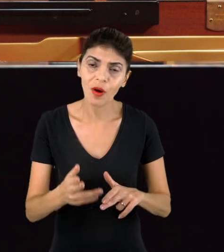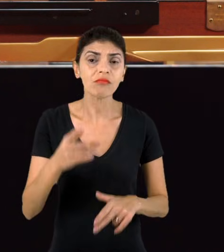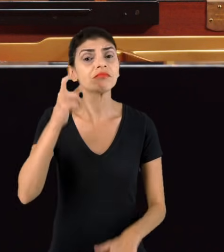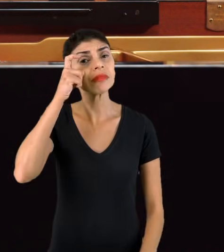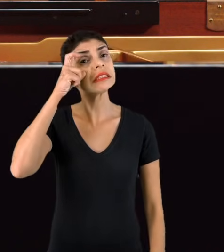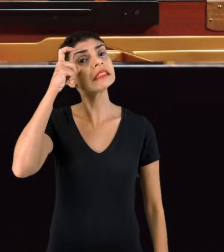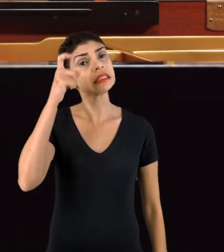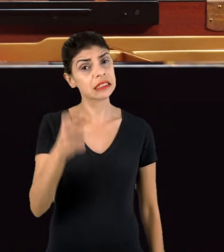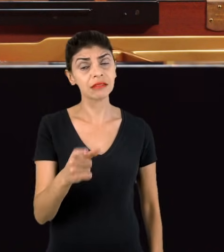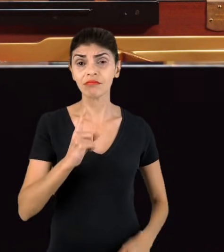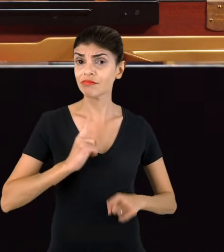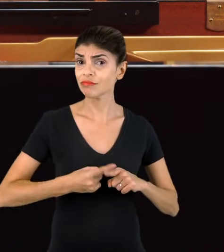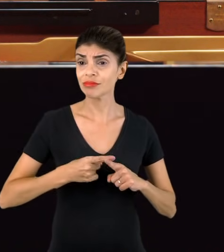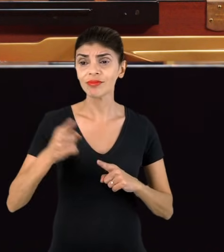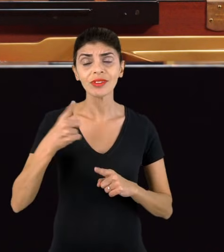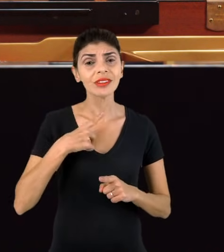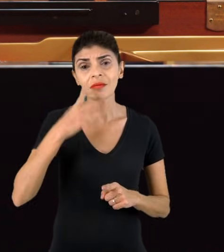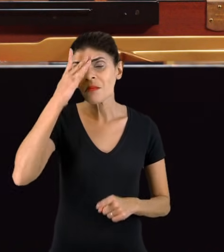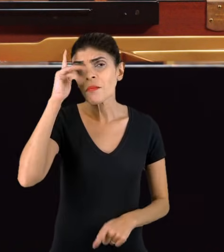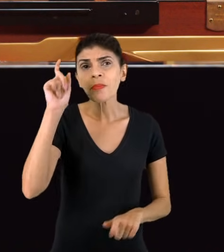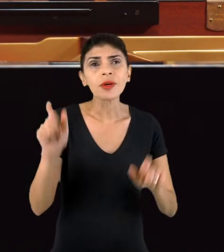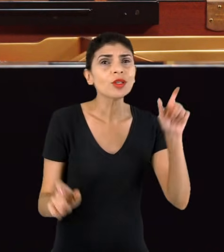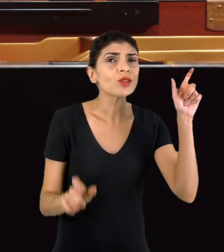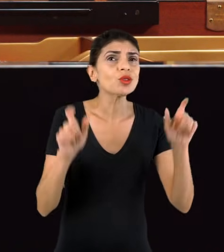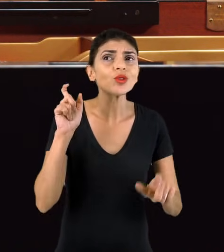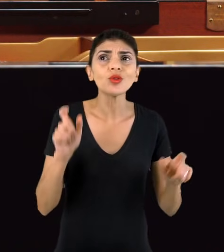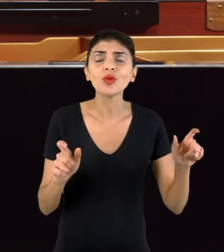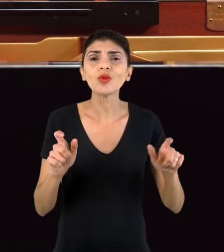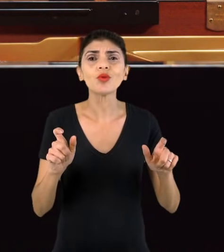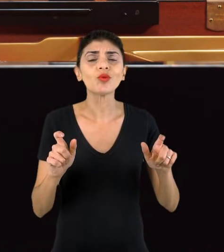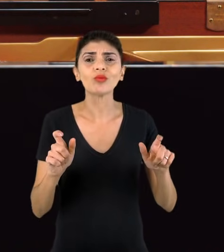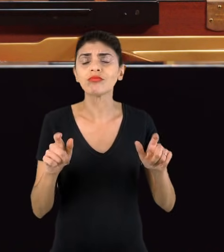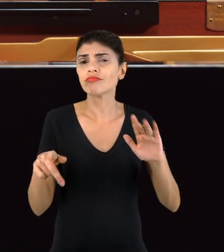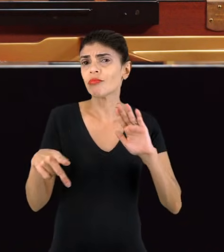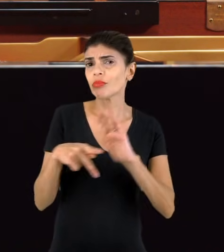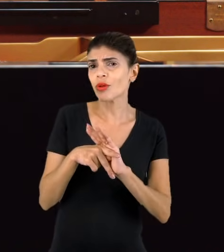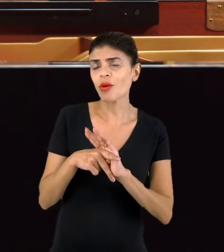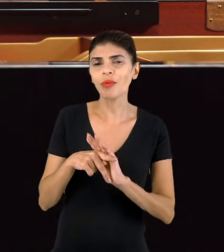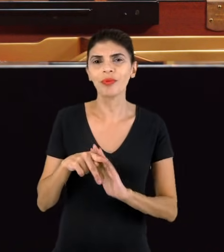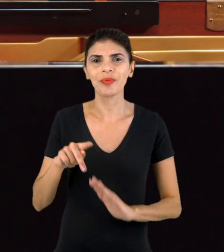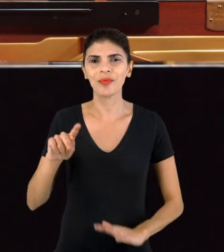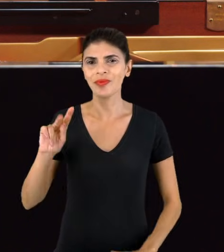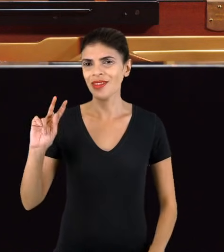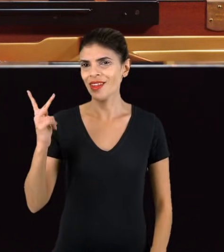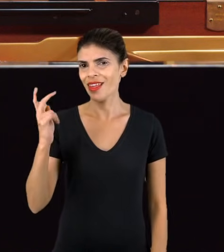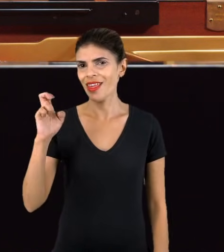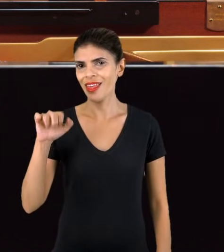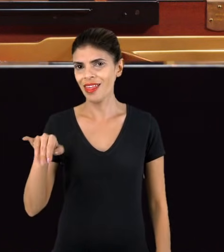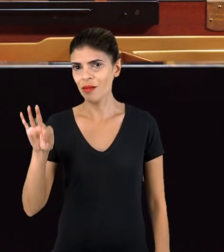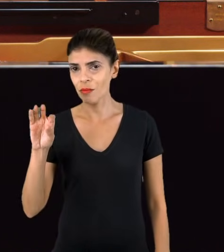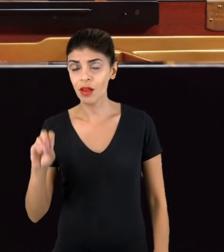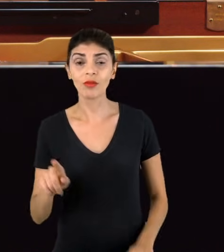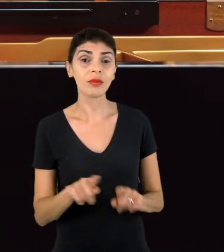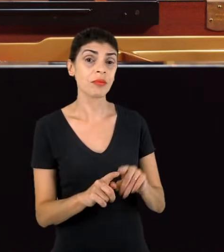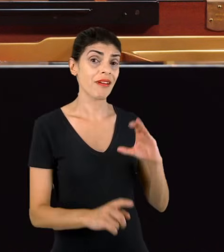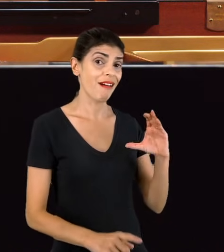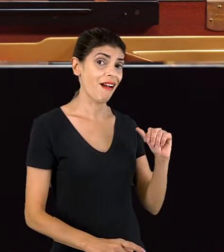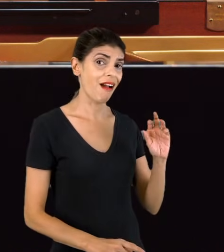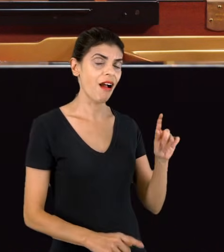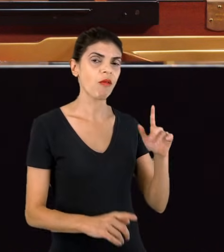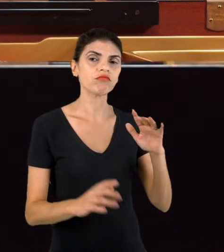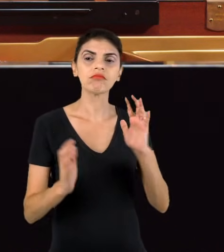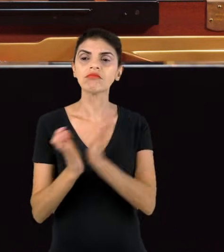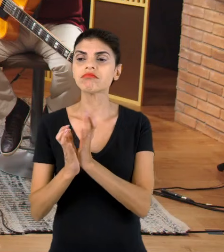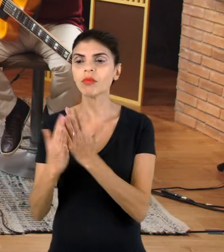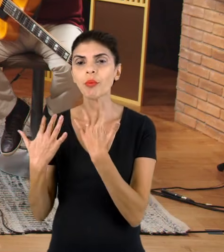E é muito interessante isso, porque você traz personagens, tanto do Hermeto como do Cacau, que vai trazer um público